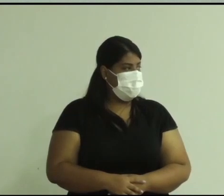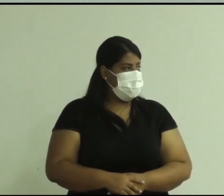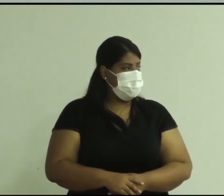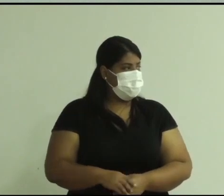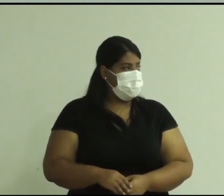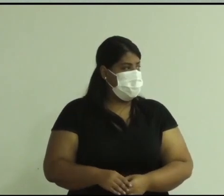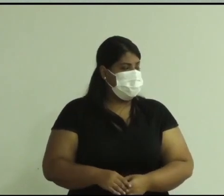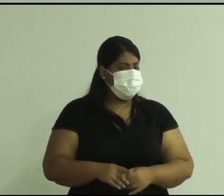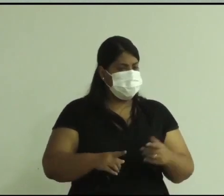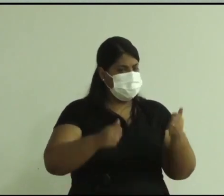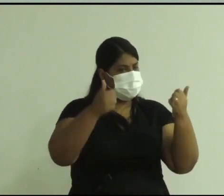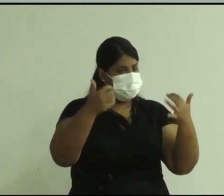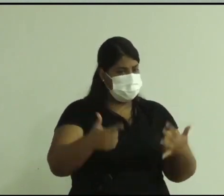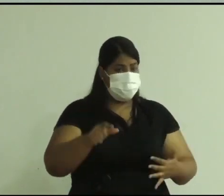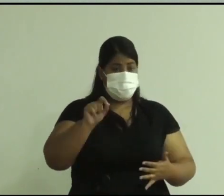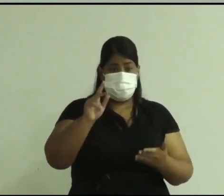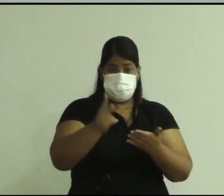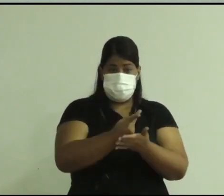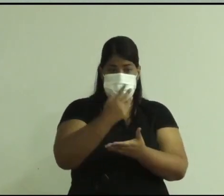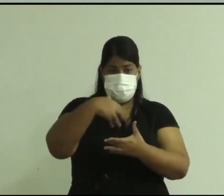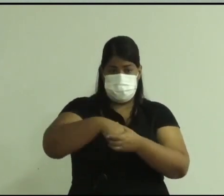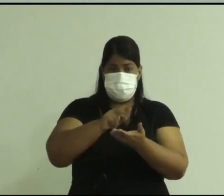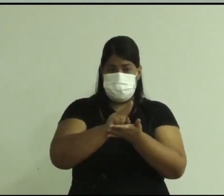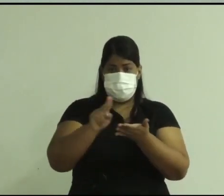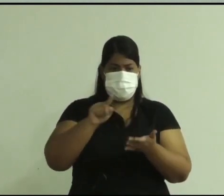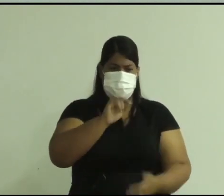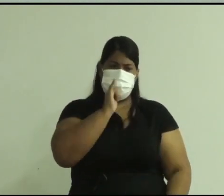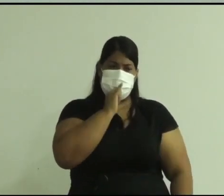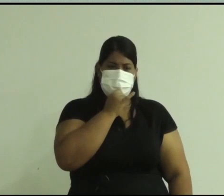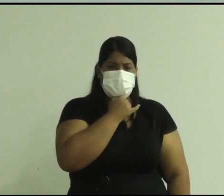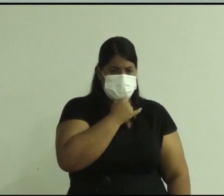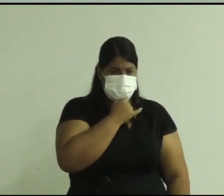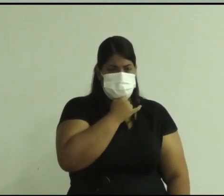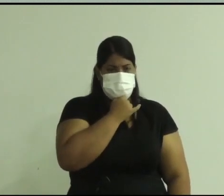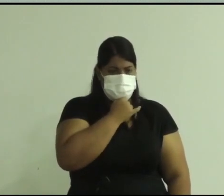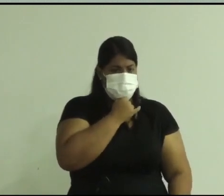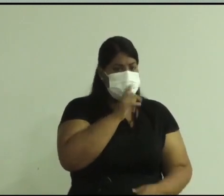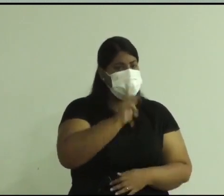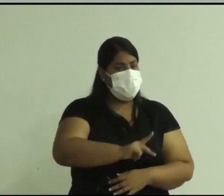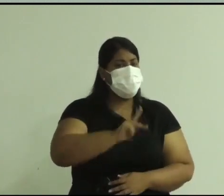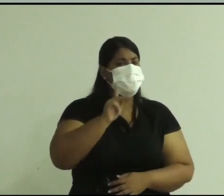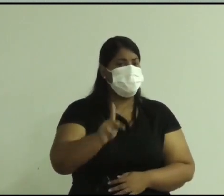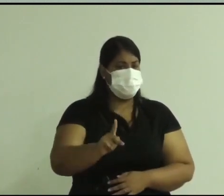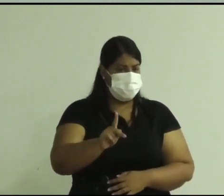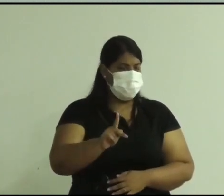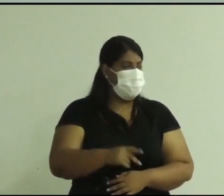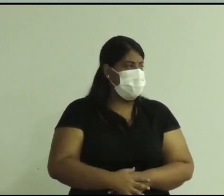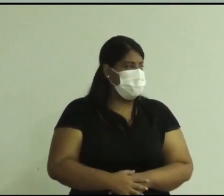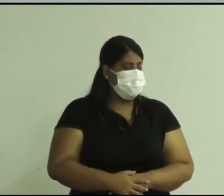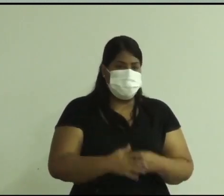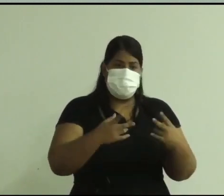um acontecido dentro da universidade que é muito triste, não é? Onde professores